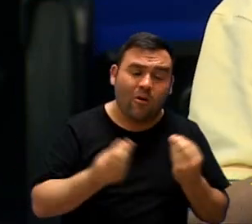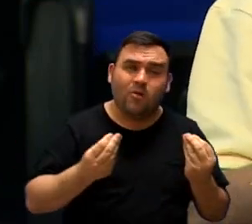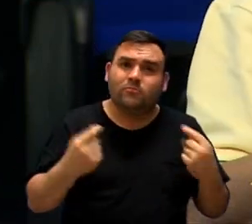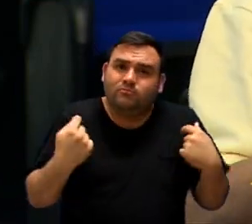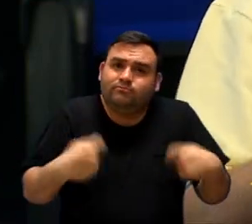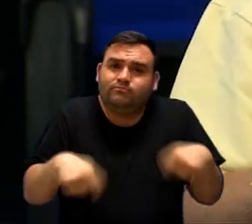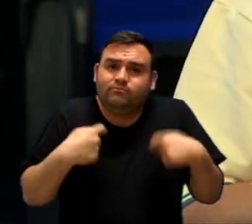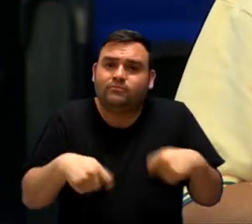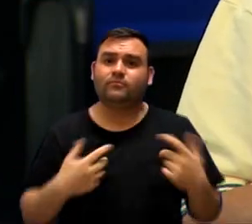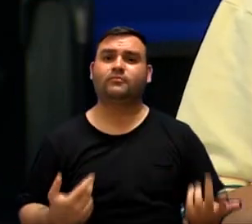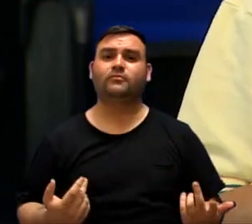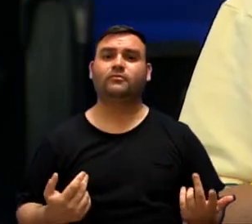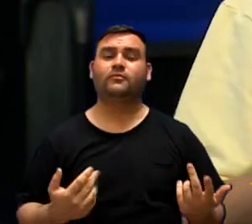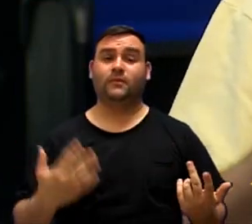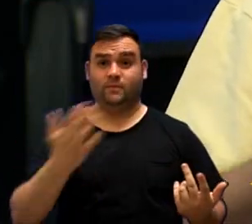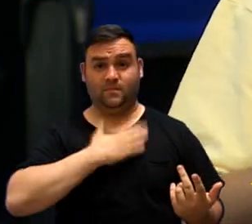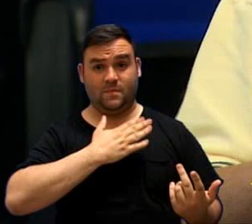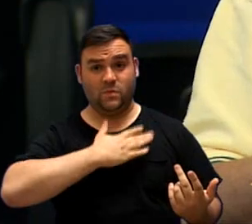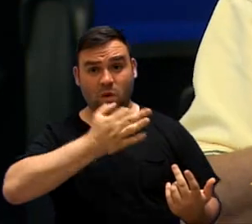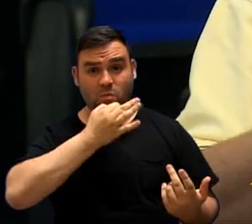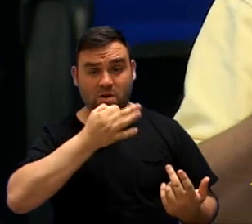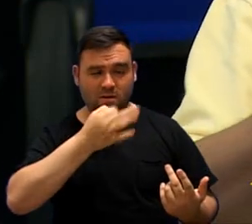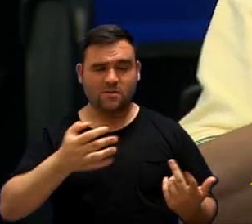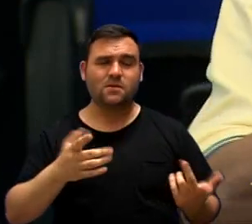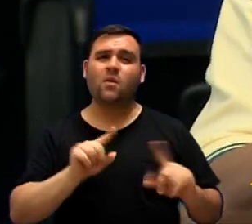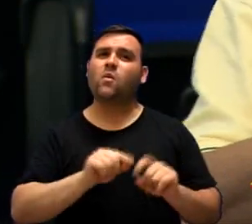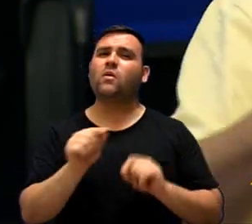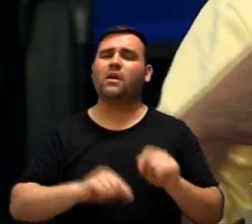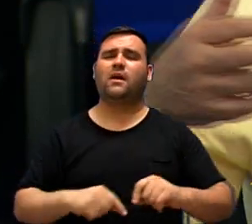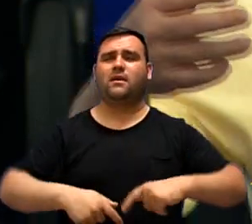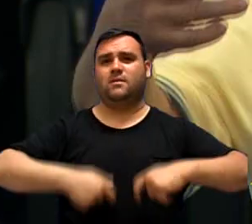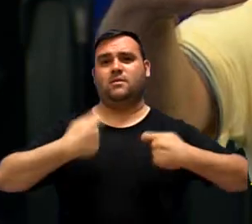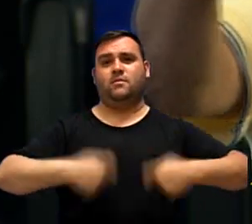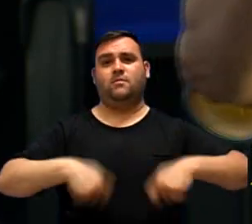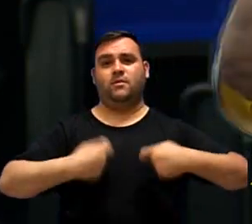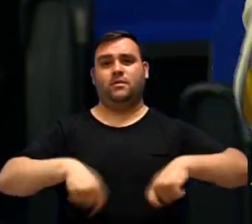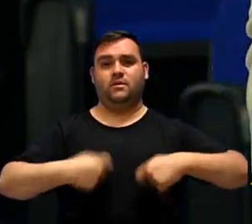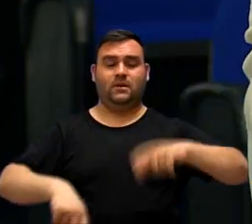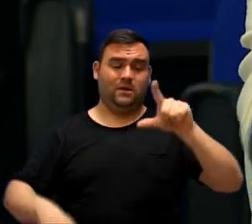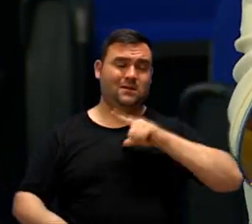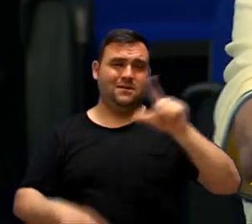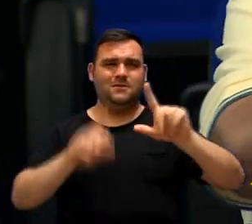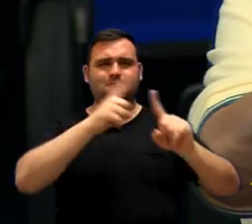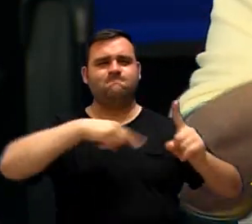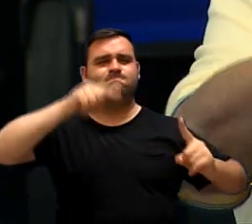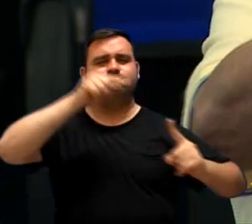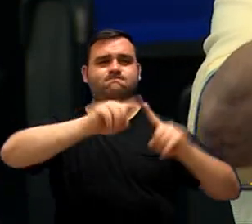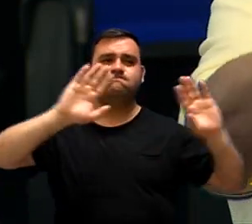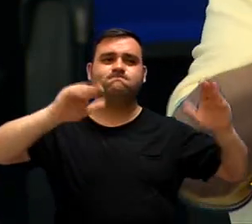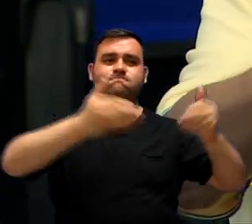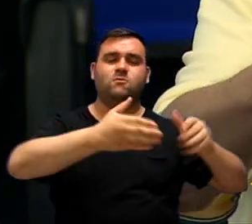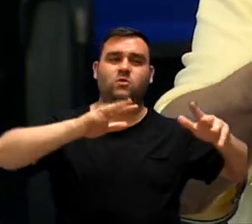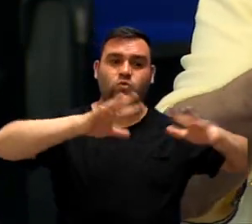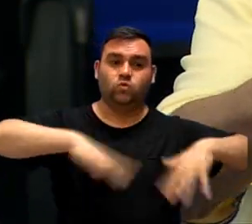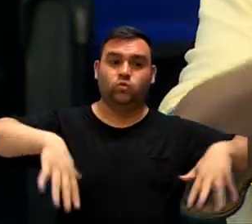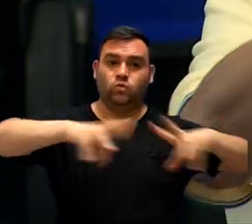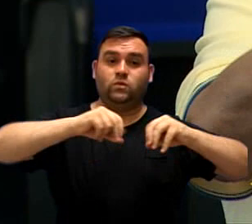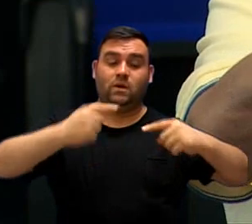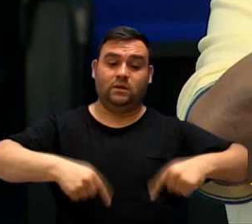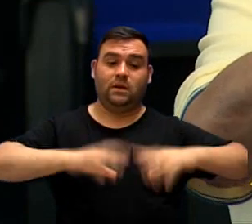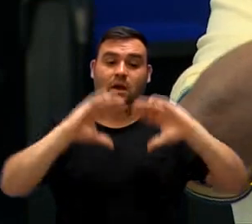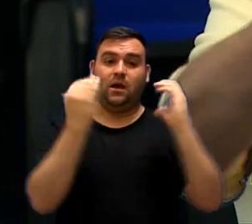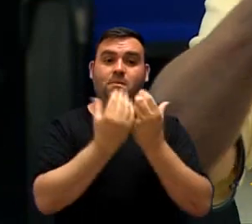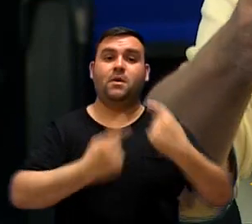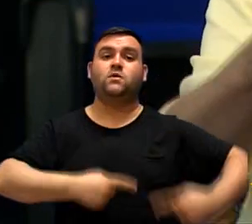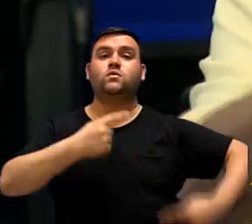Então, na minha cabeça, tinha que haver um enfoque global. Aqui é a casa para discutir